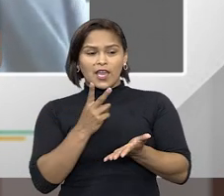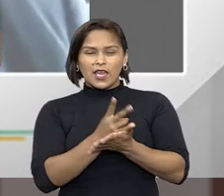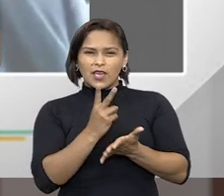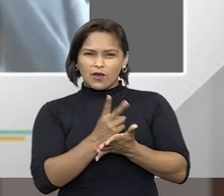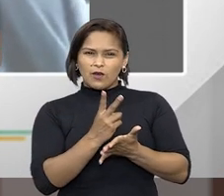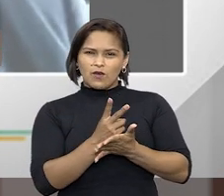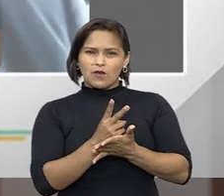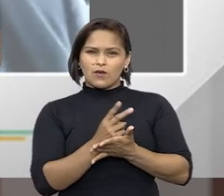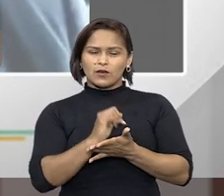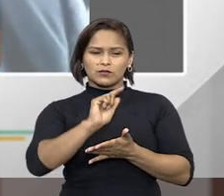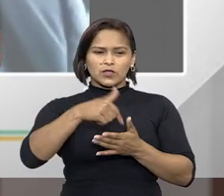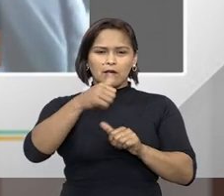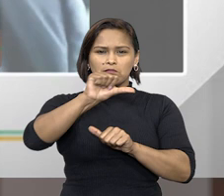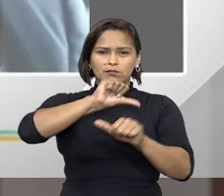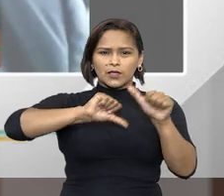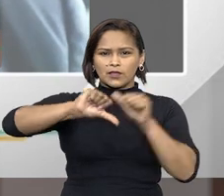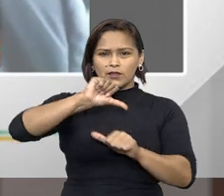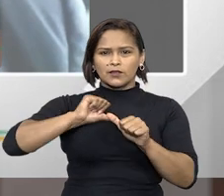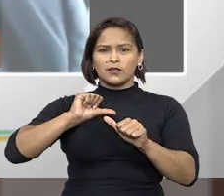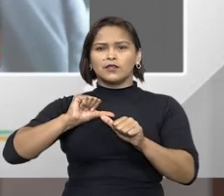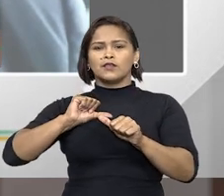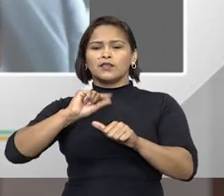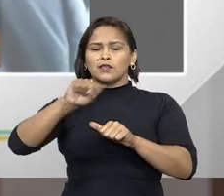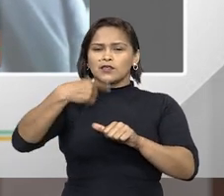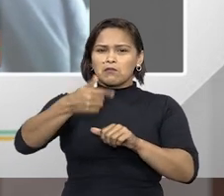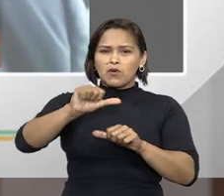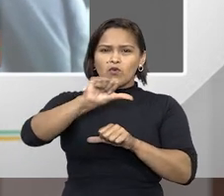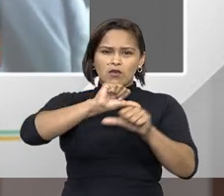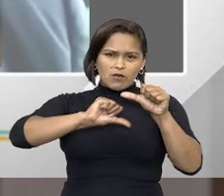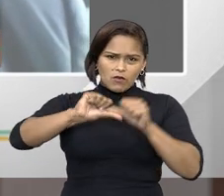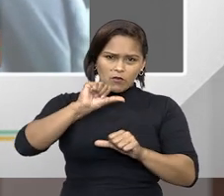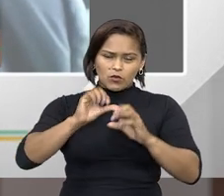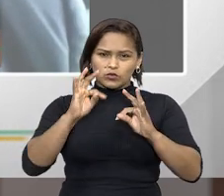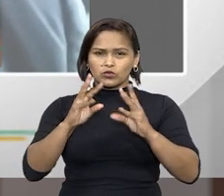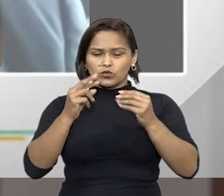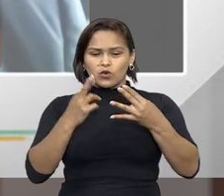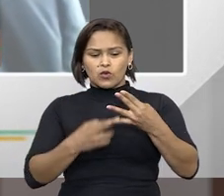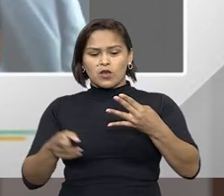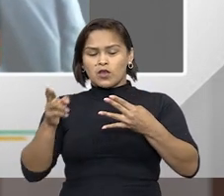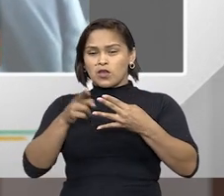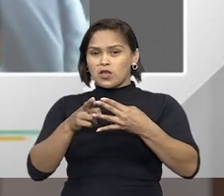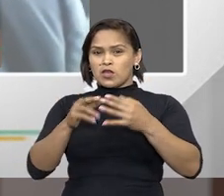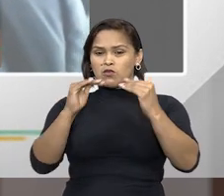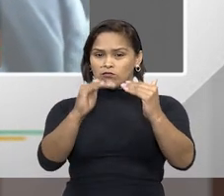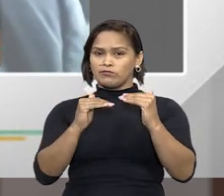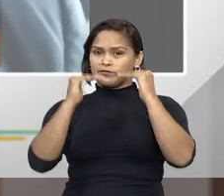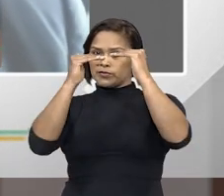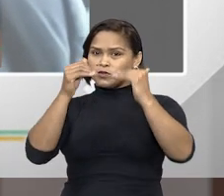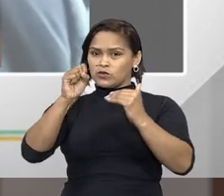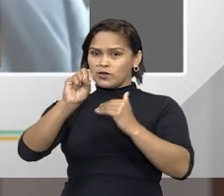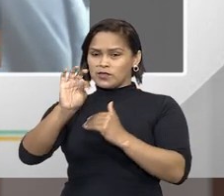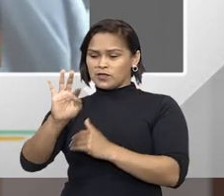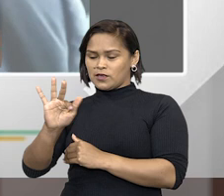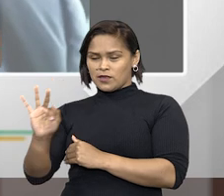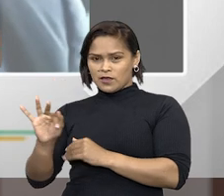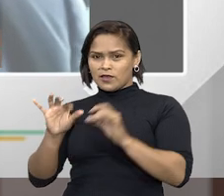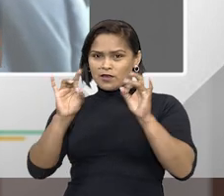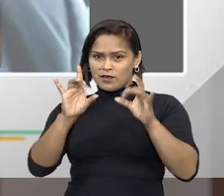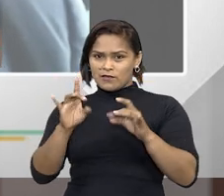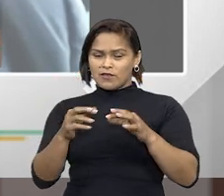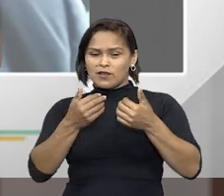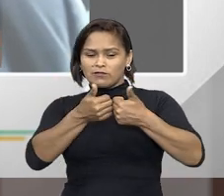da modificação do recurso extraordinário em especial, o